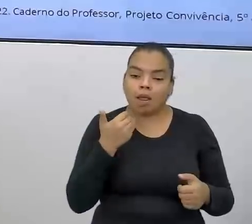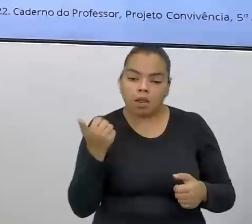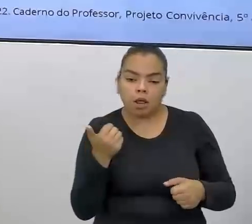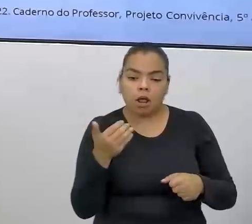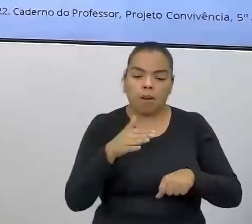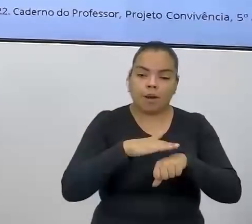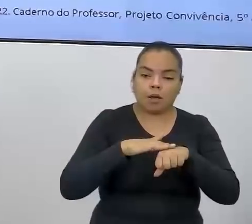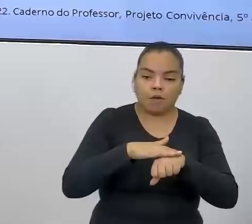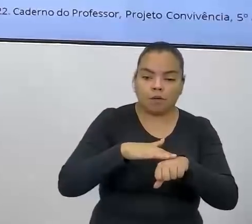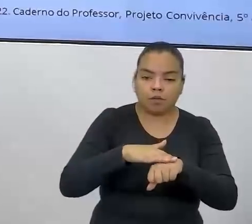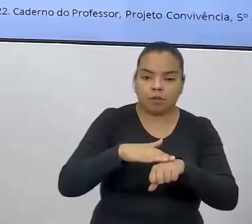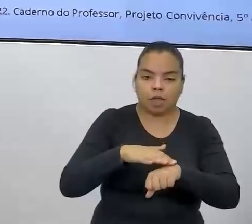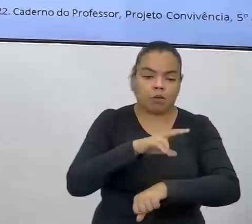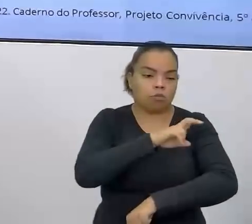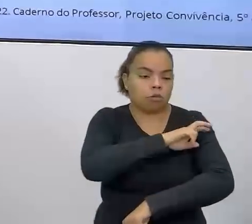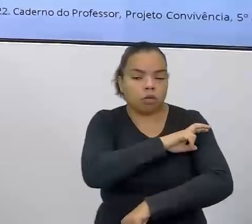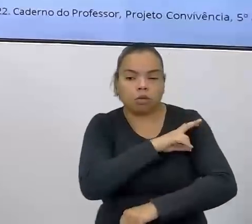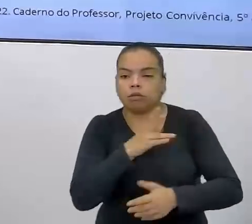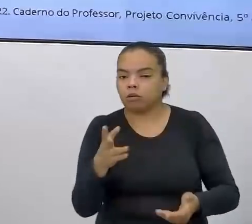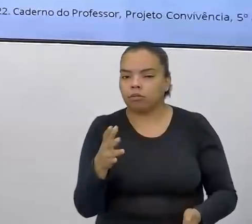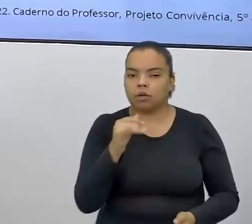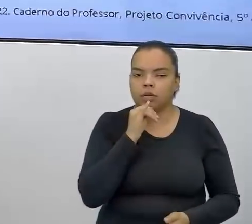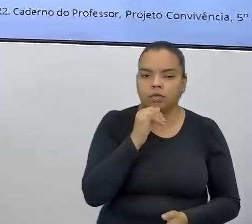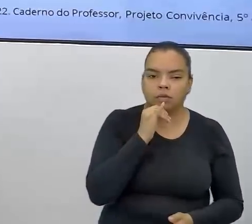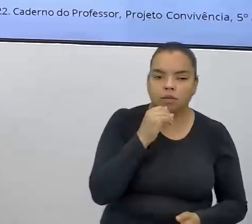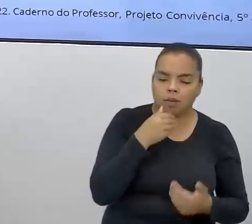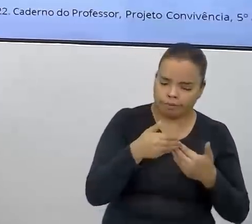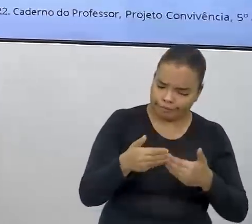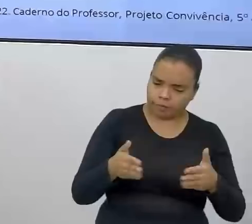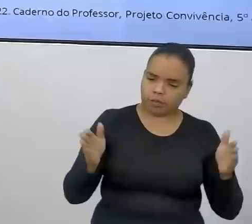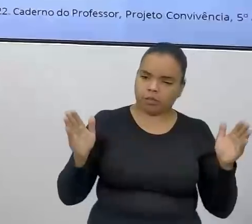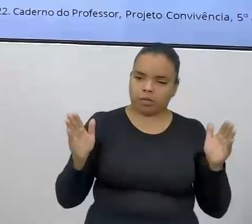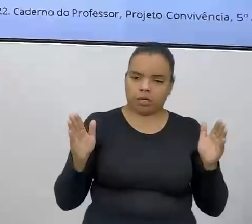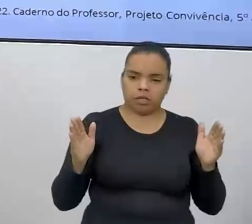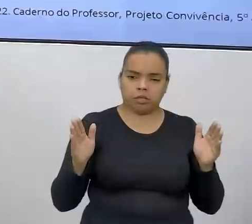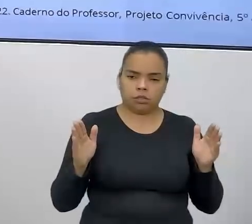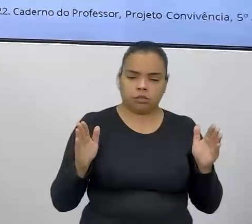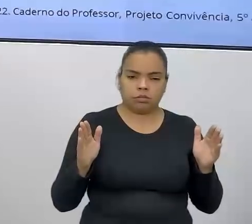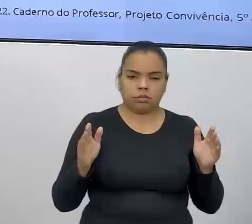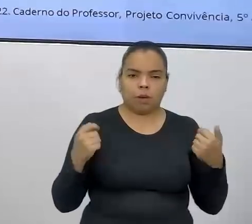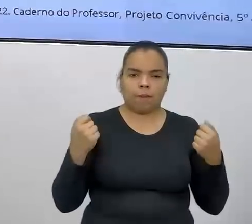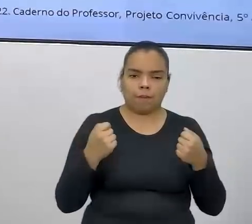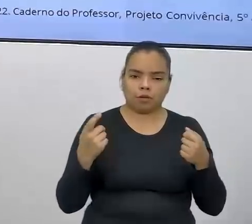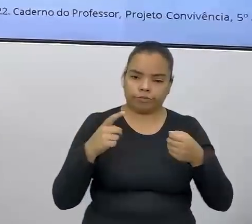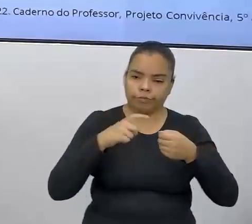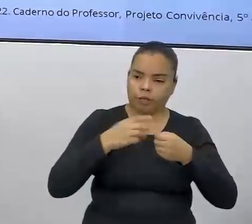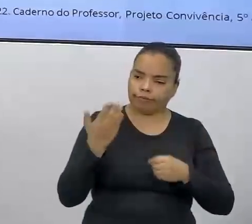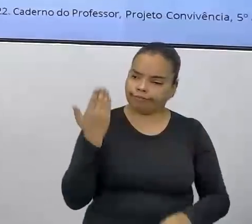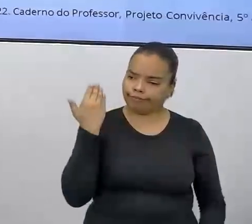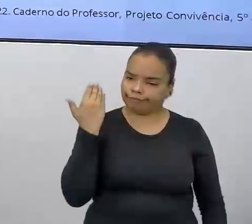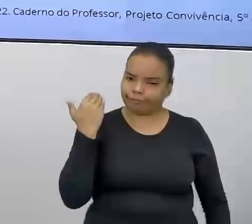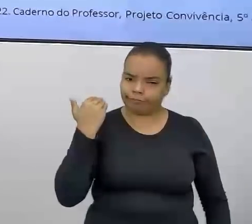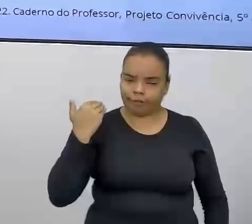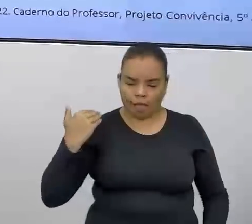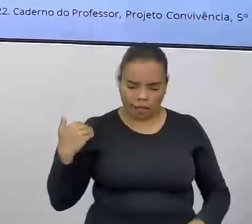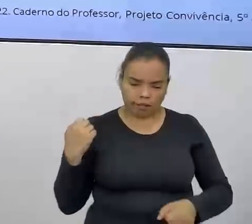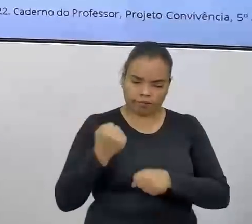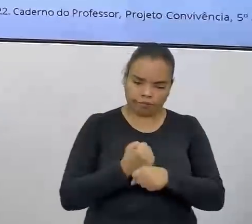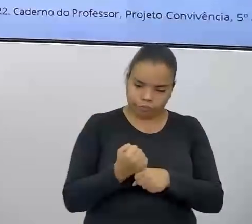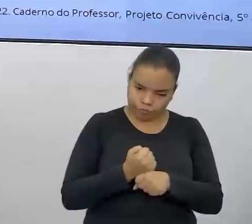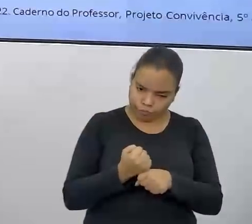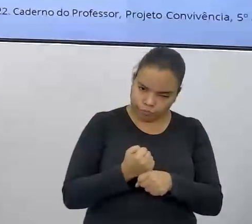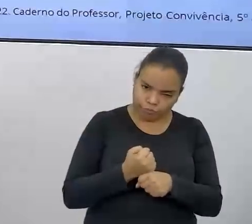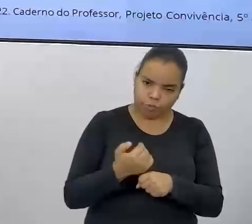tem condições, né, já que é a primeira vez que o material está na rede, de retomar a atividade dos anos anteriores para chegar no caminho,